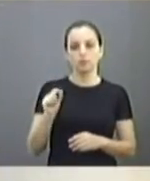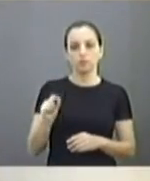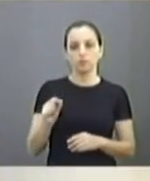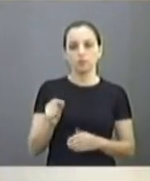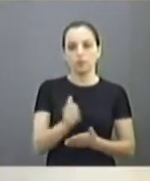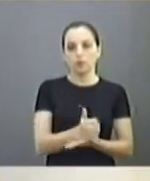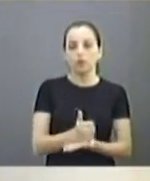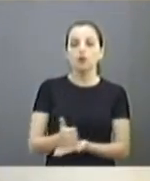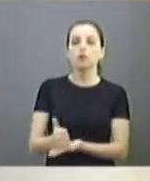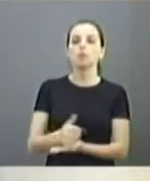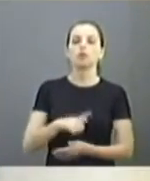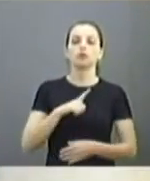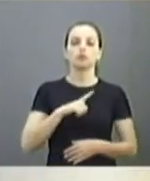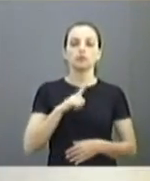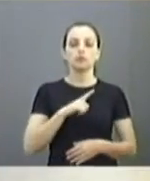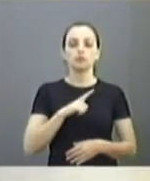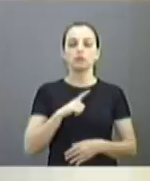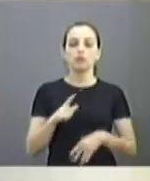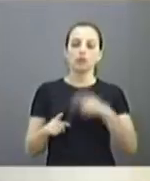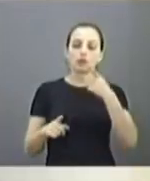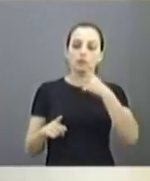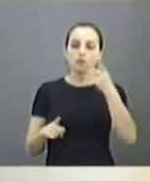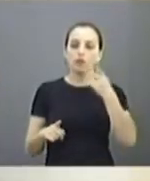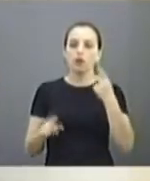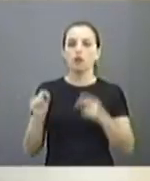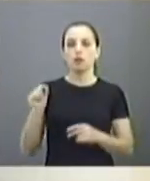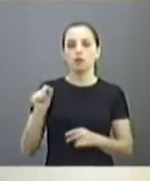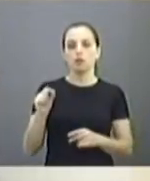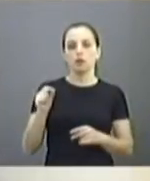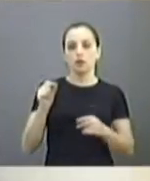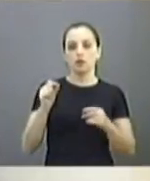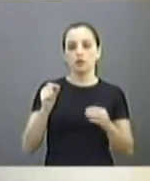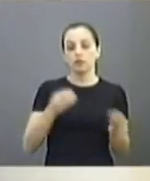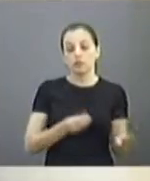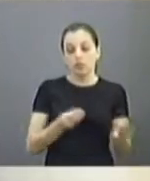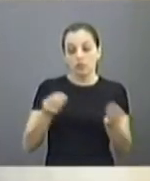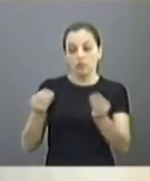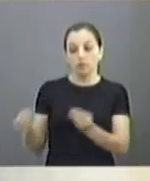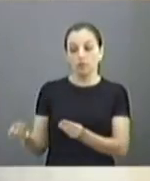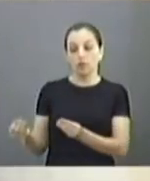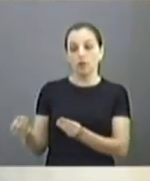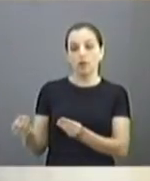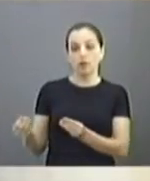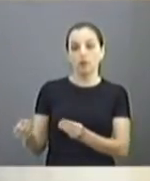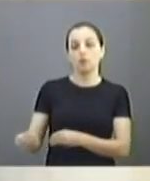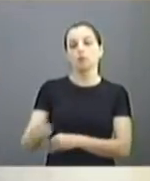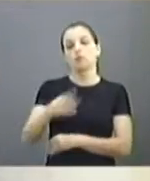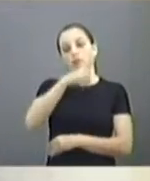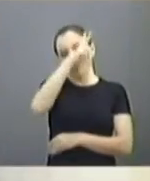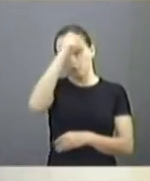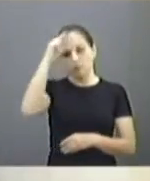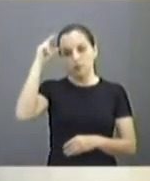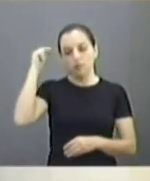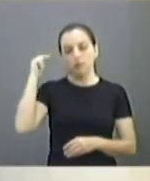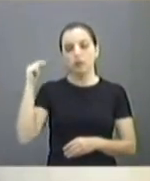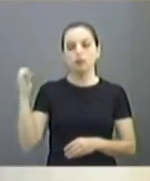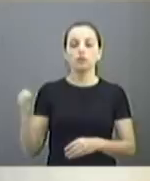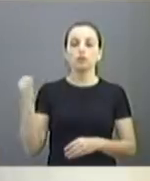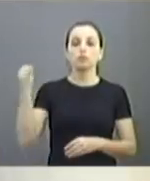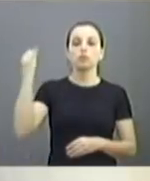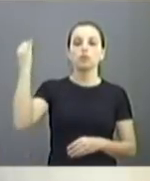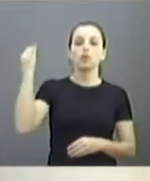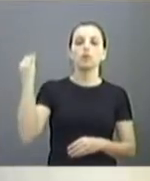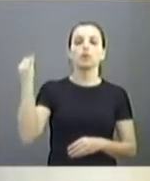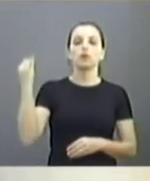a base tem que se atentar para isso, levar essas questões para o prefeito Barbieri, e principalmente essa